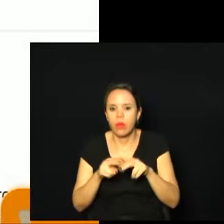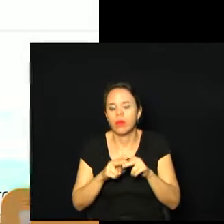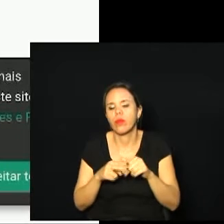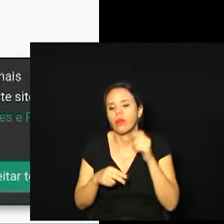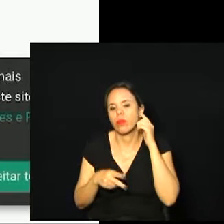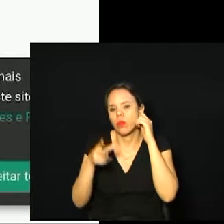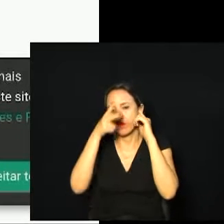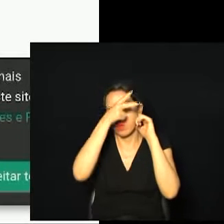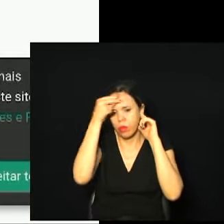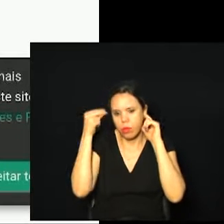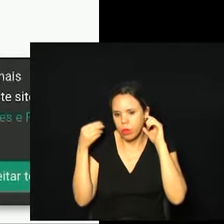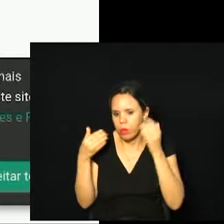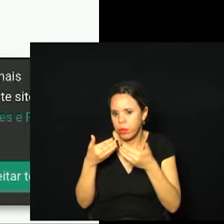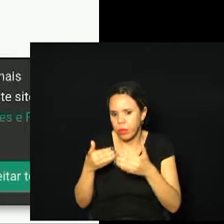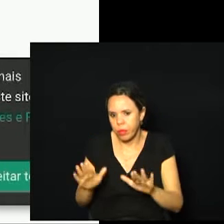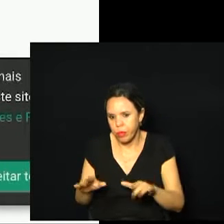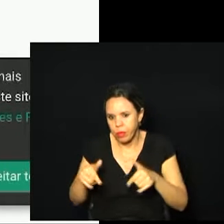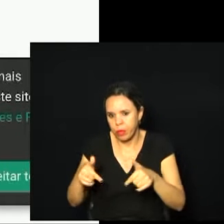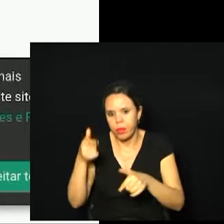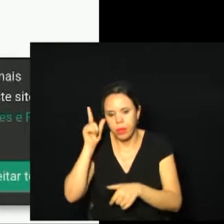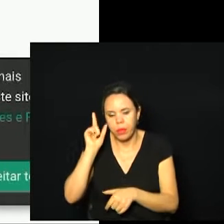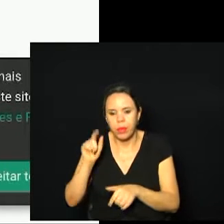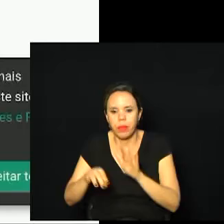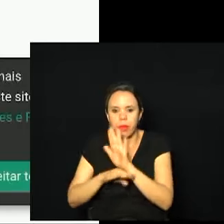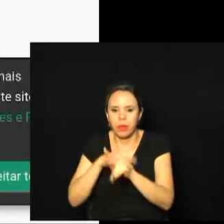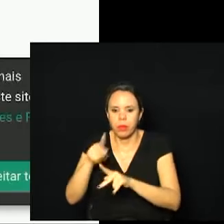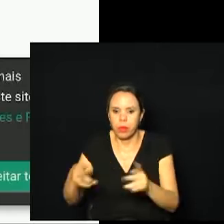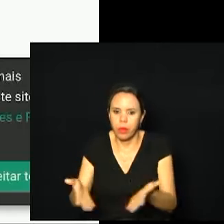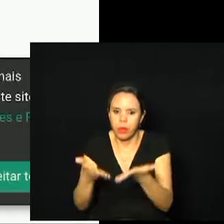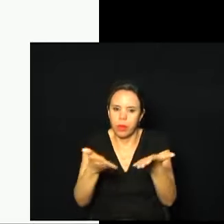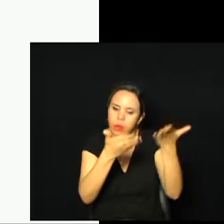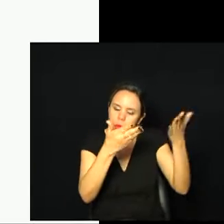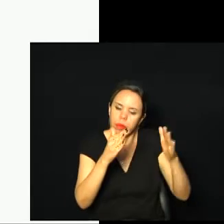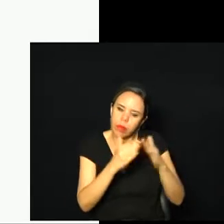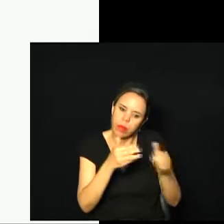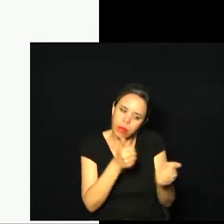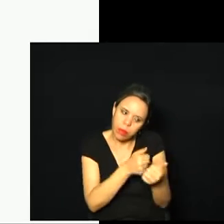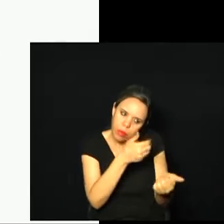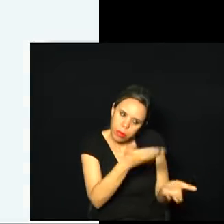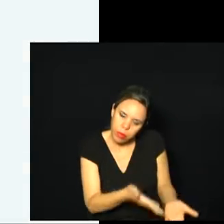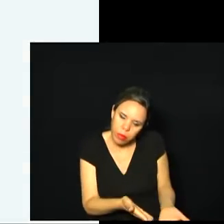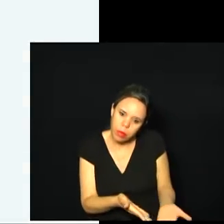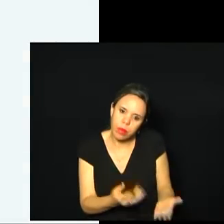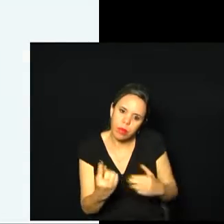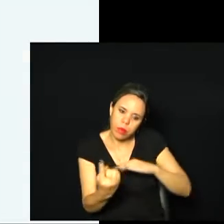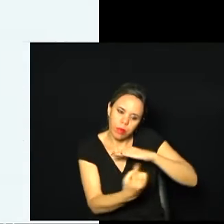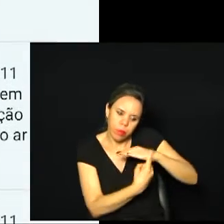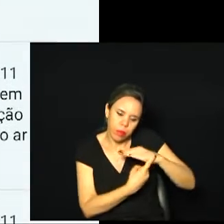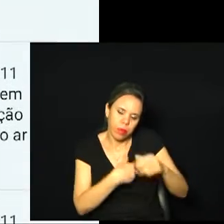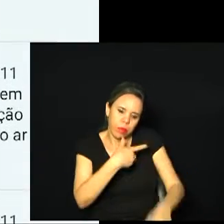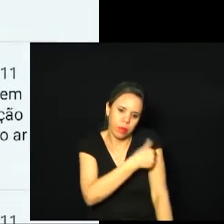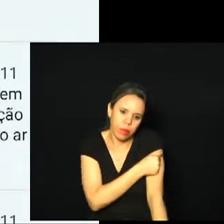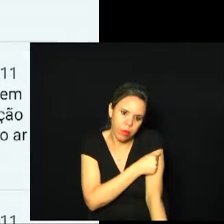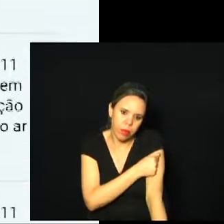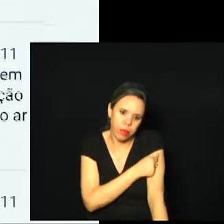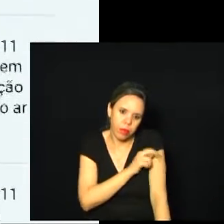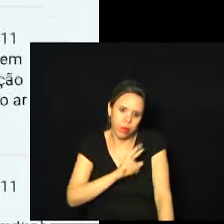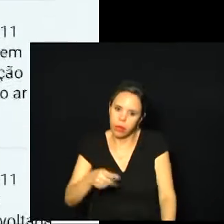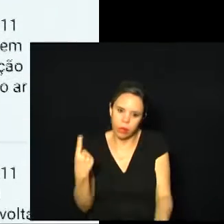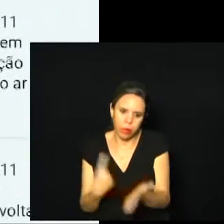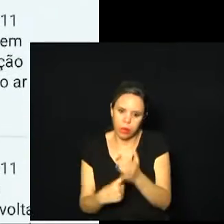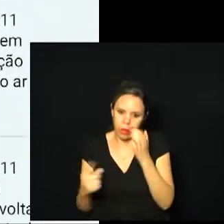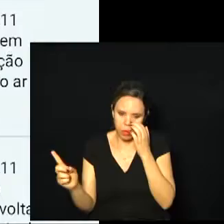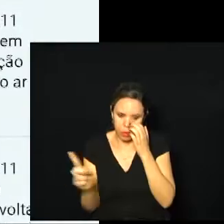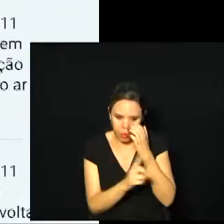a Prefeitura lançou essa ação ontem para que as pessoas que morem ali ou compareçam, então não é